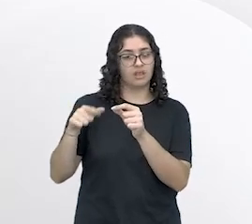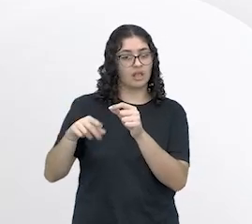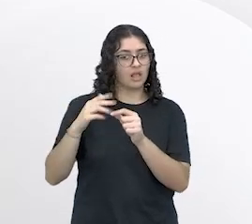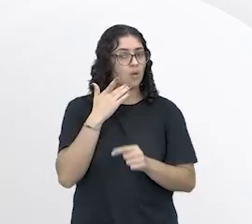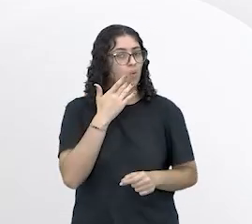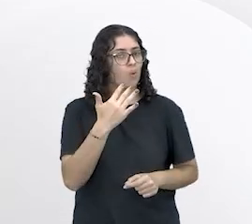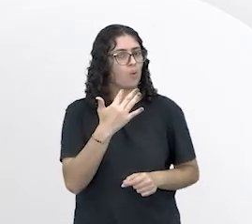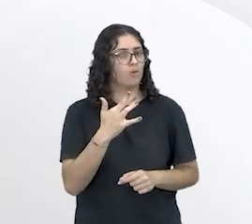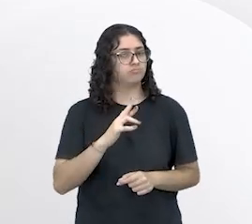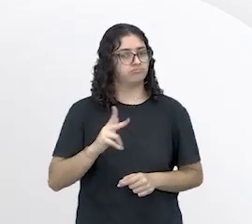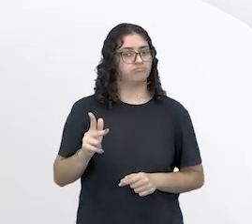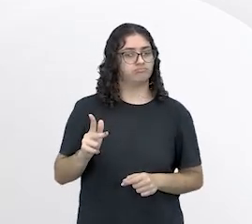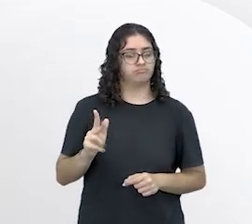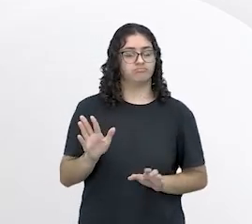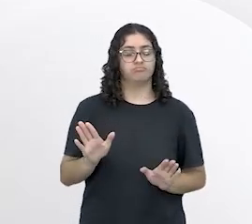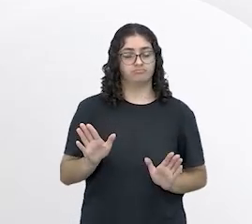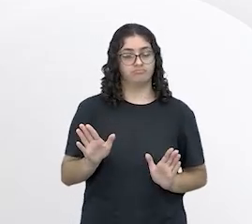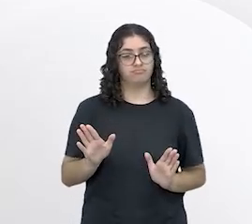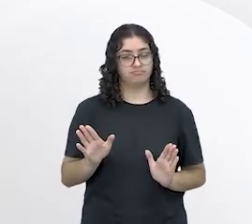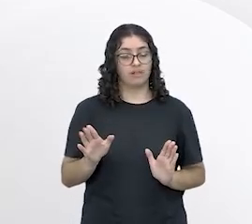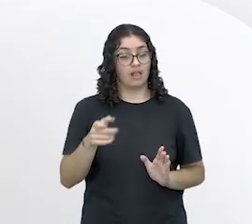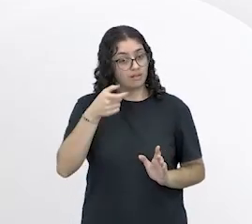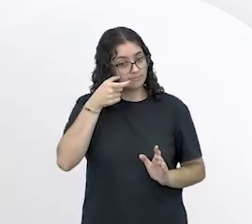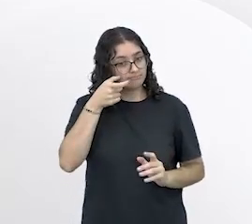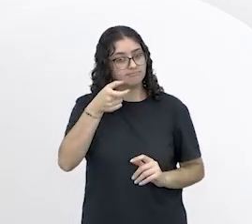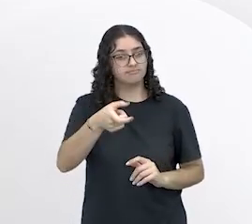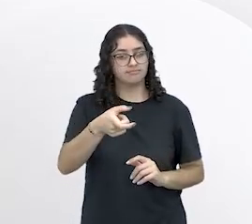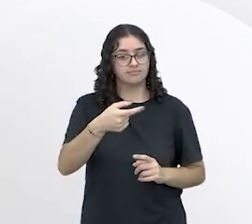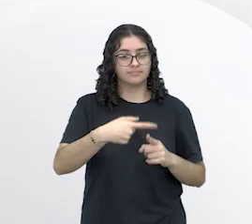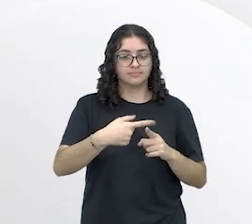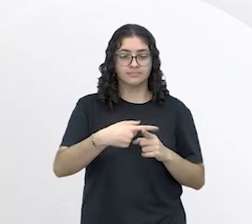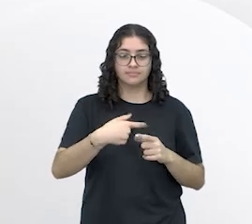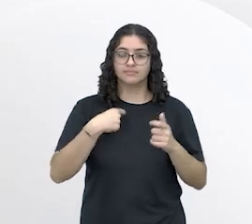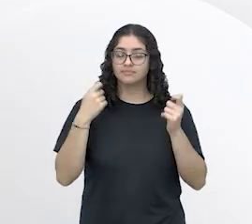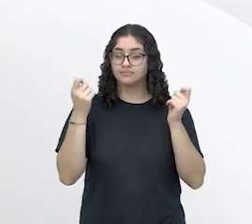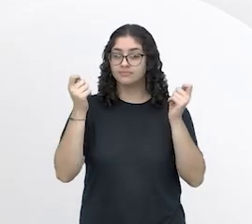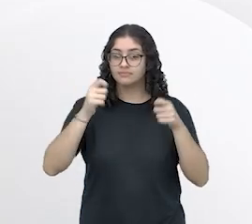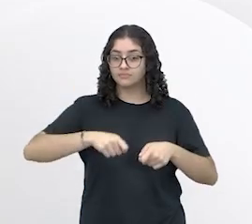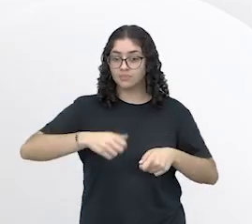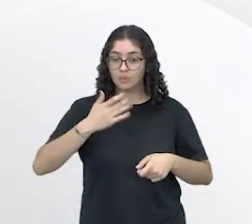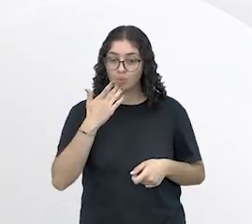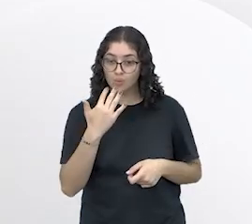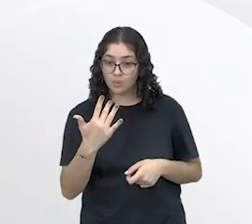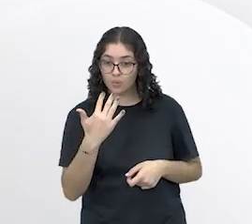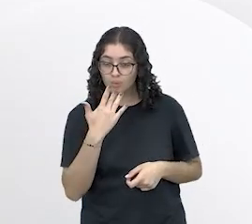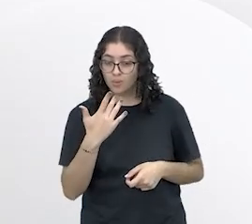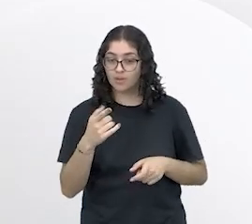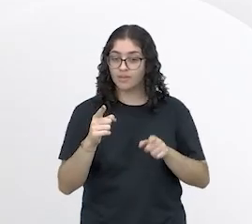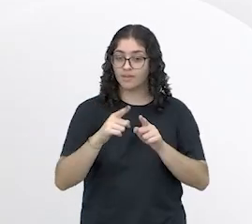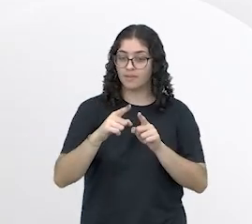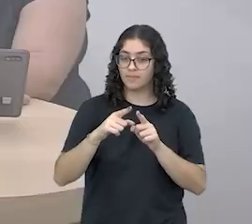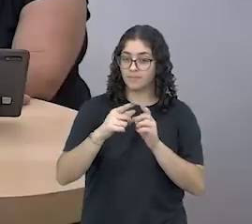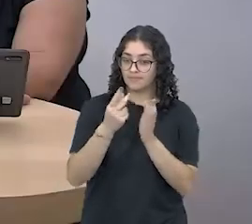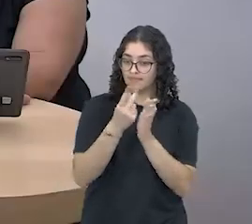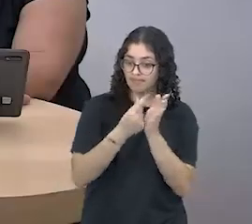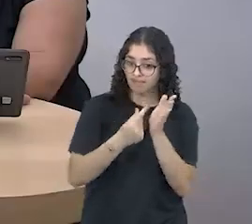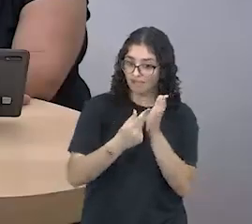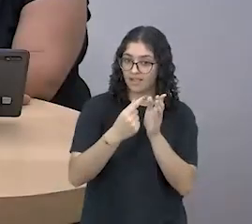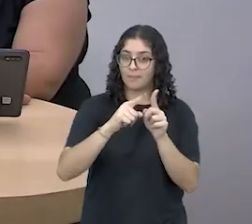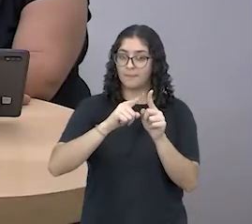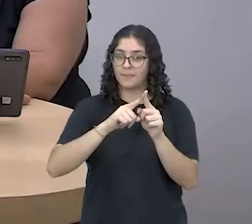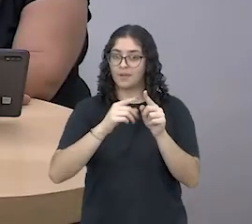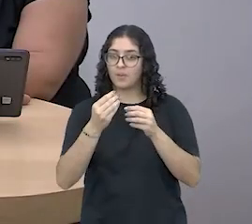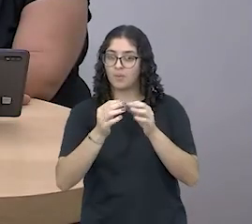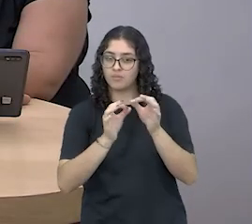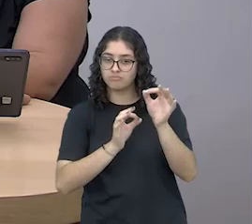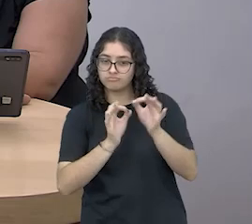cores, né? Sim. Então, é bem interessante, porque daí eu posso trabalhar cor, a forma e a medida. Então, eu